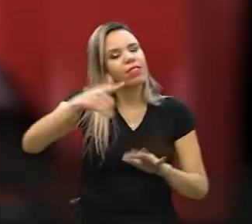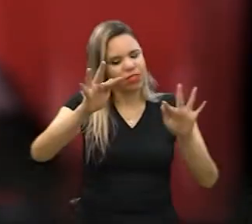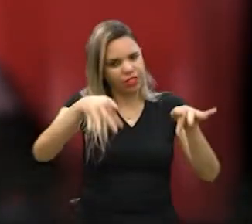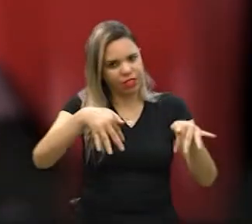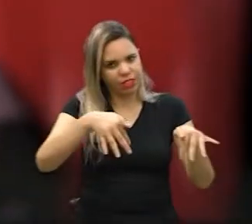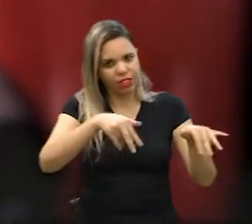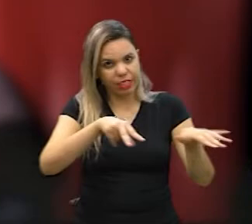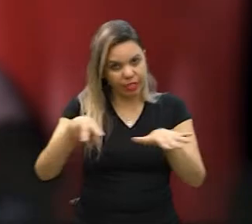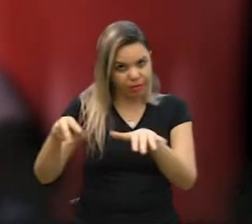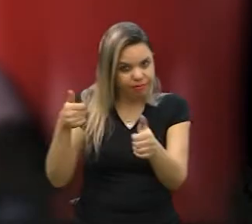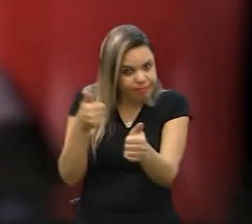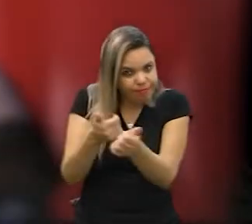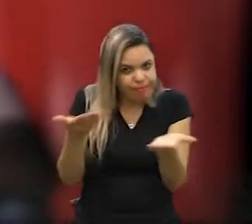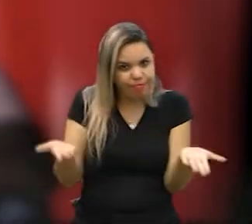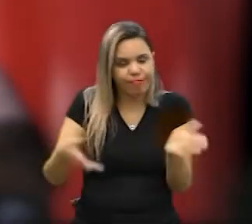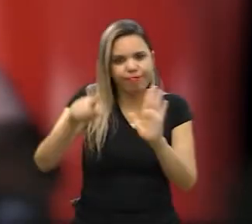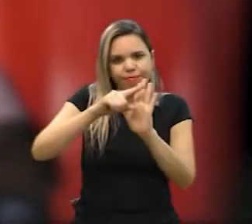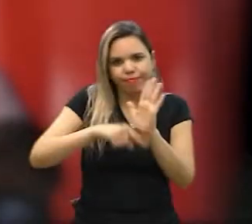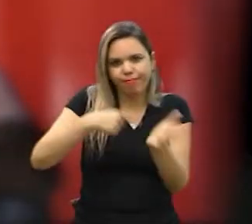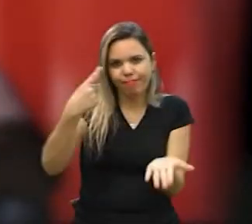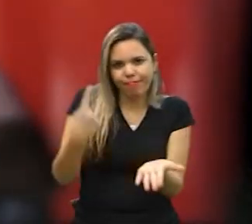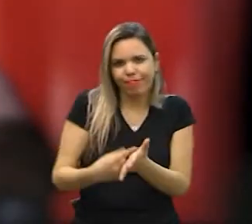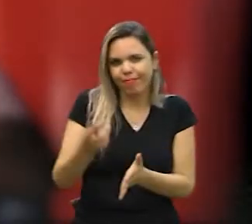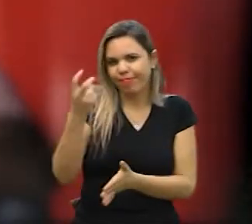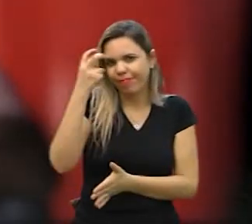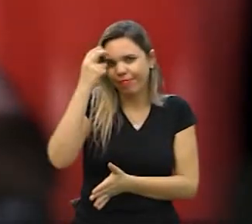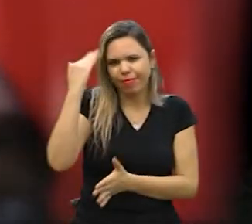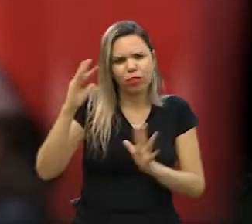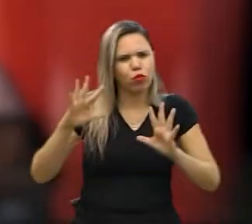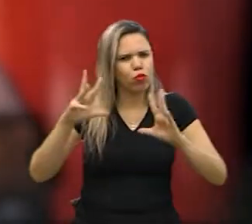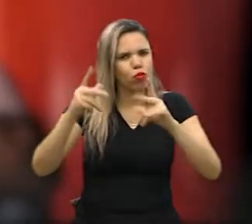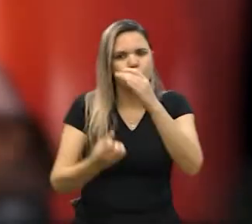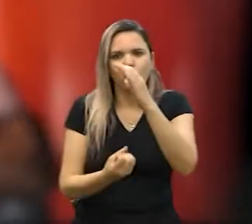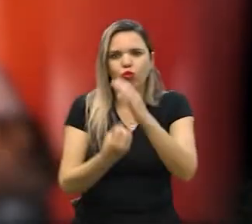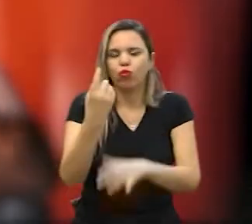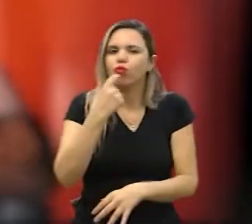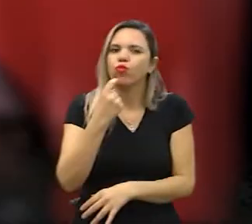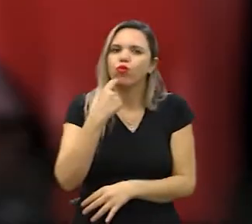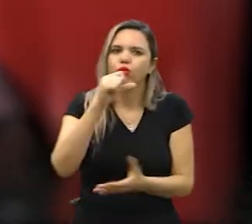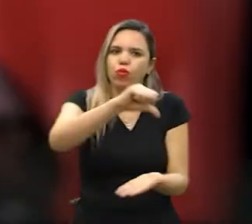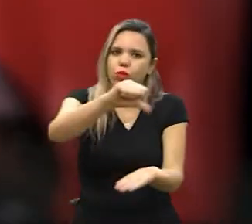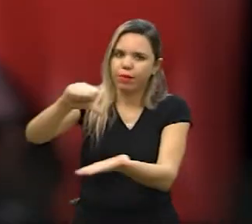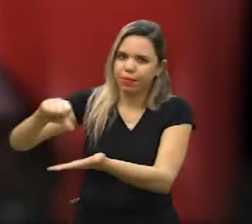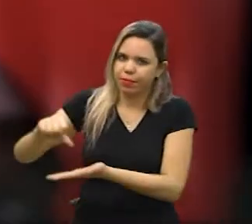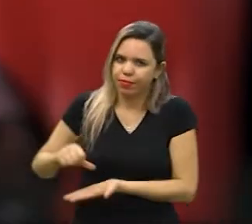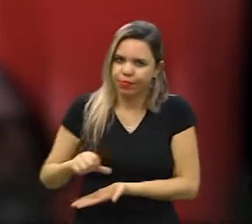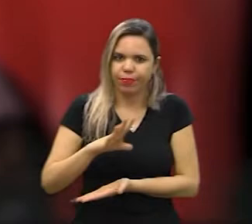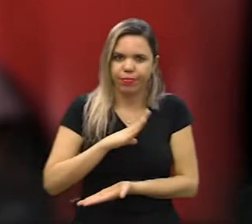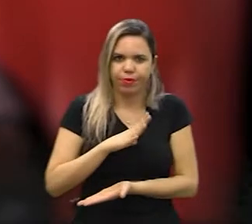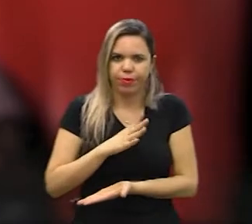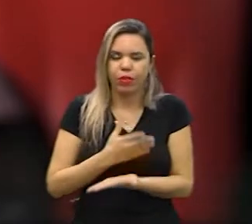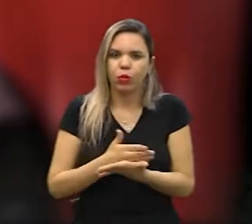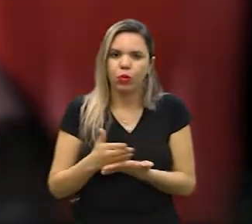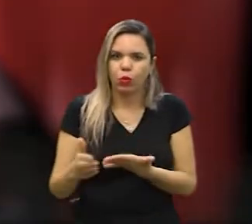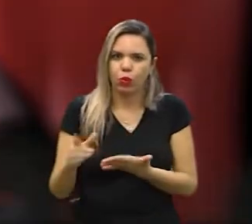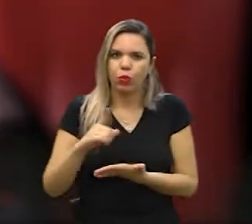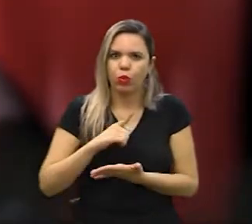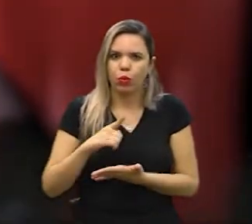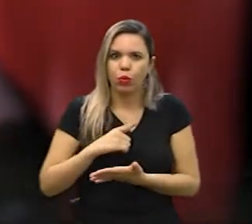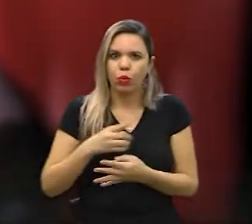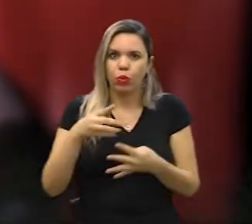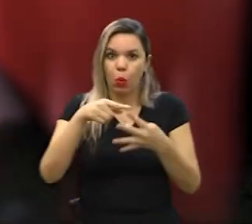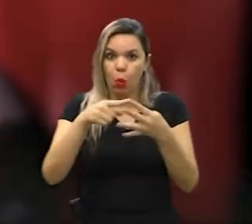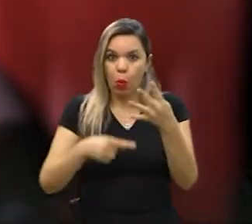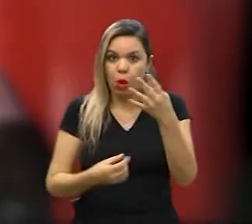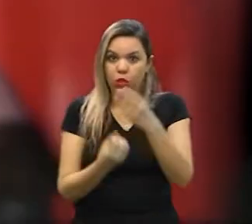Olá, mais um final de semana está aí e aqui na Agenda Cultural você fica sabendo tudo o que vai rolar em Campinas e região. E para